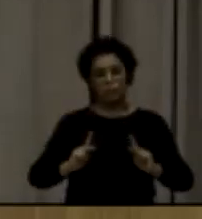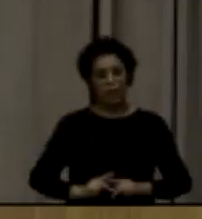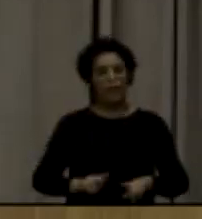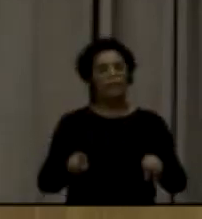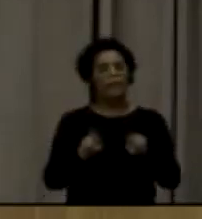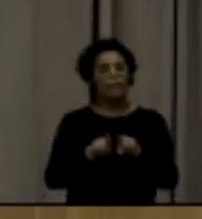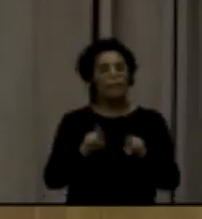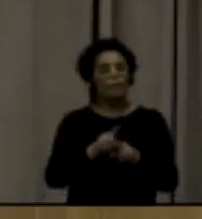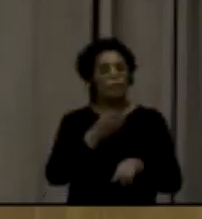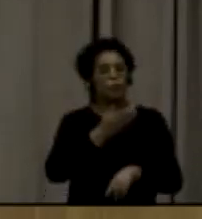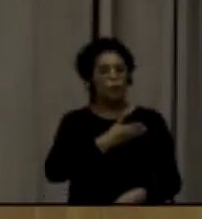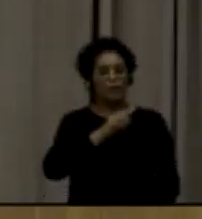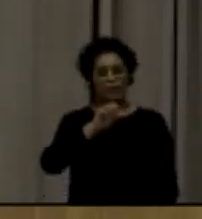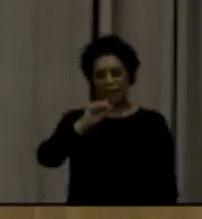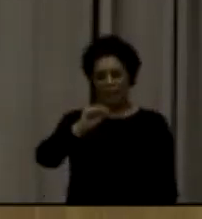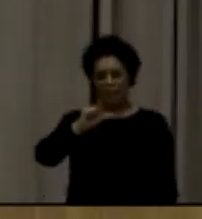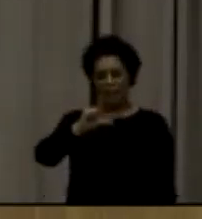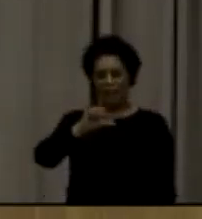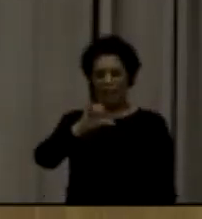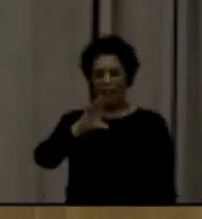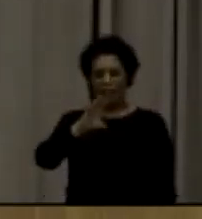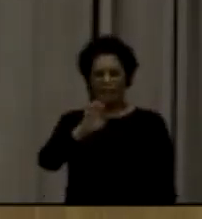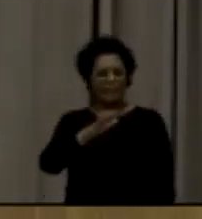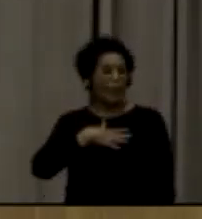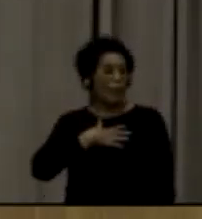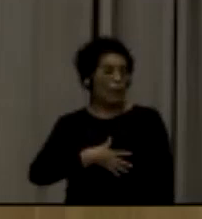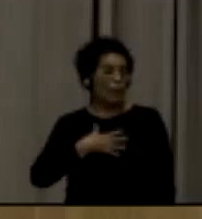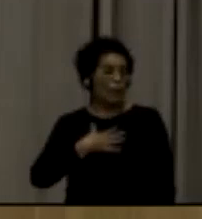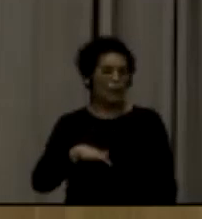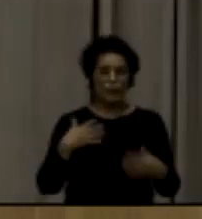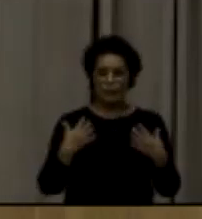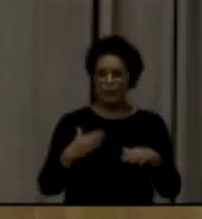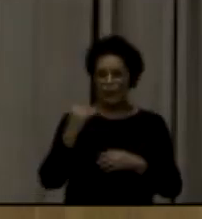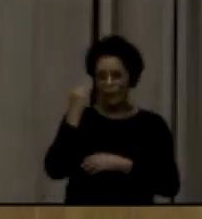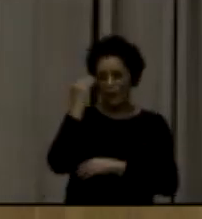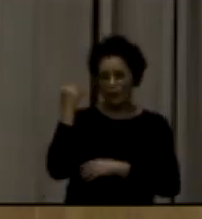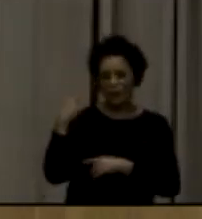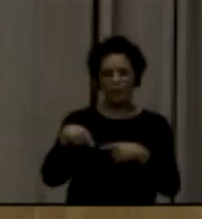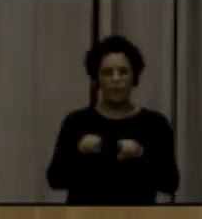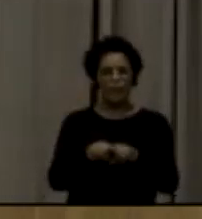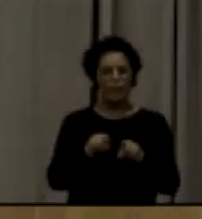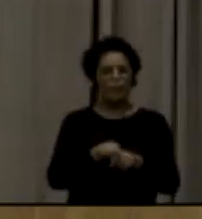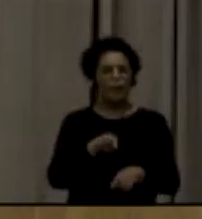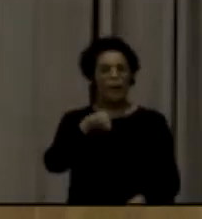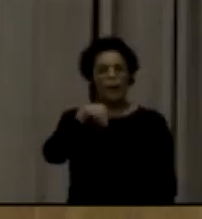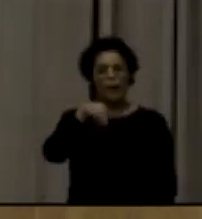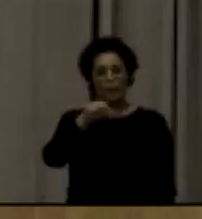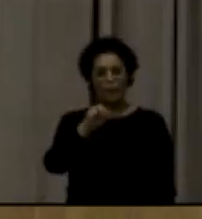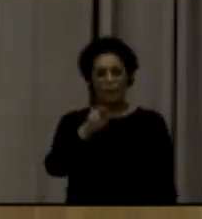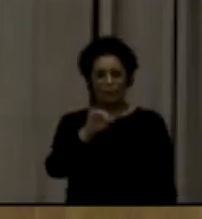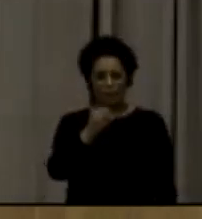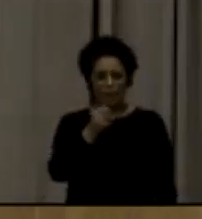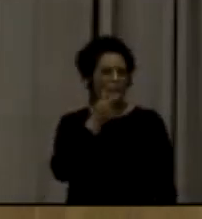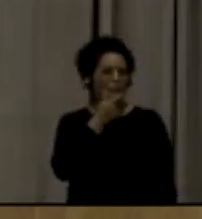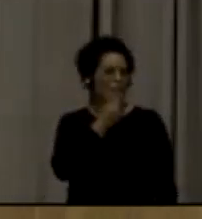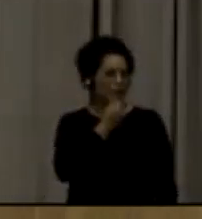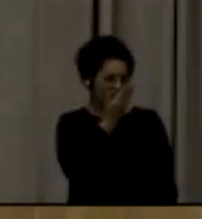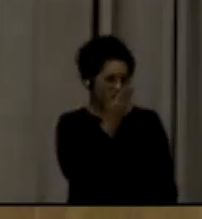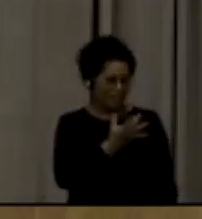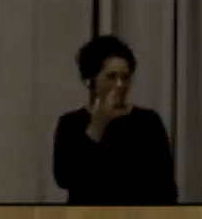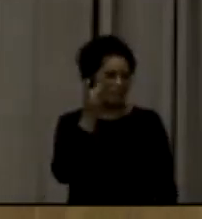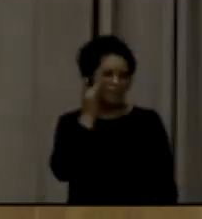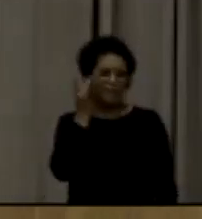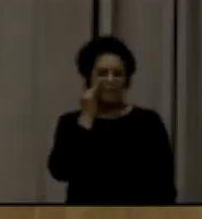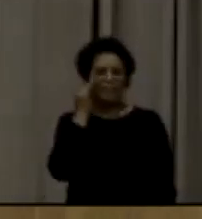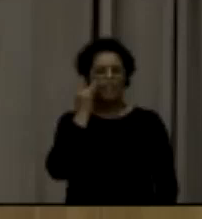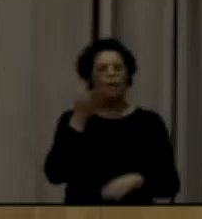colega também, Alicia Storchina, queridíssima, conhecida, e o nosso colega também, Mário Robles, que está aqui também, nós teremos também